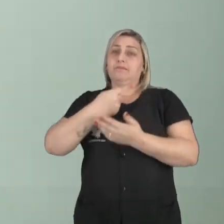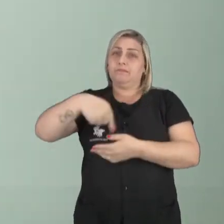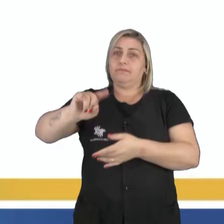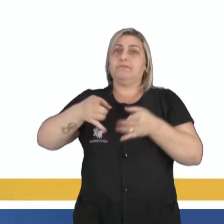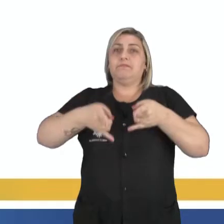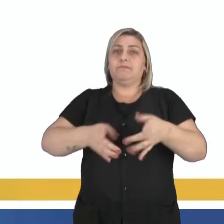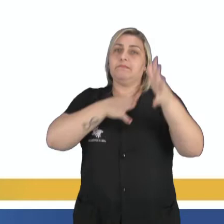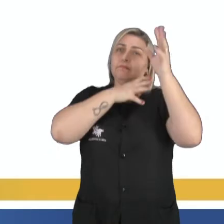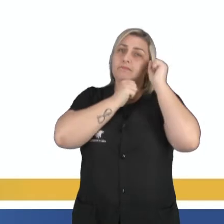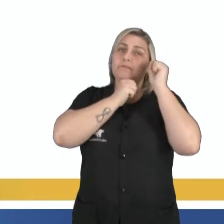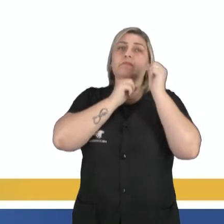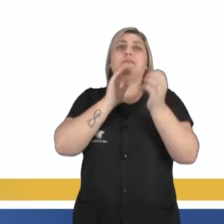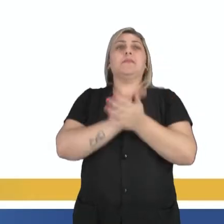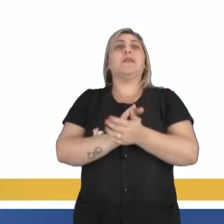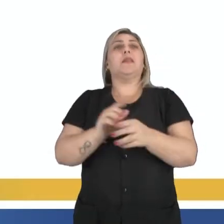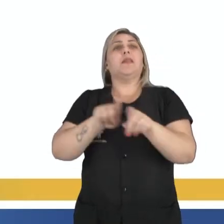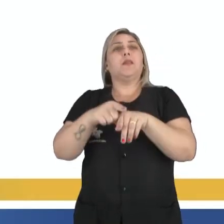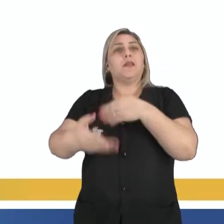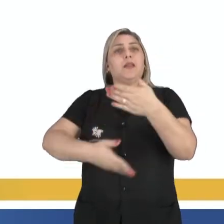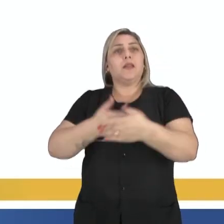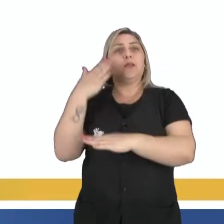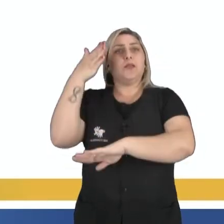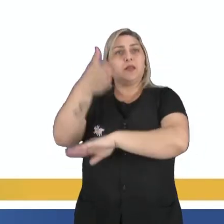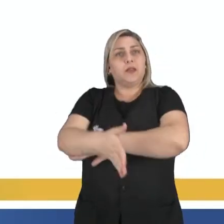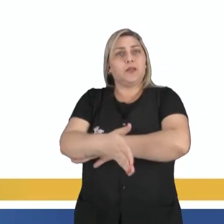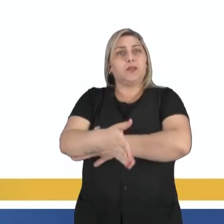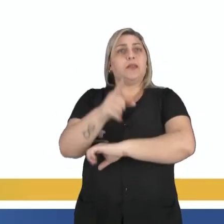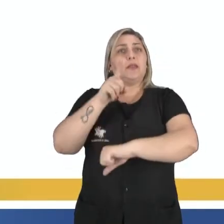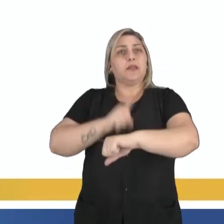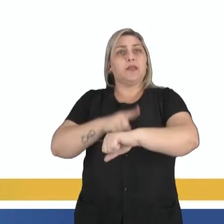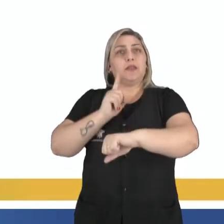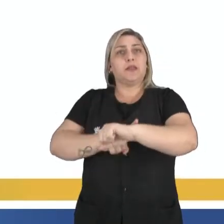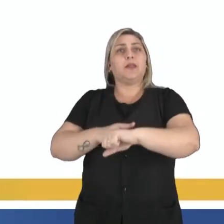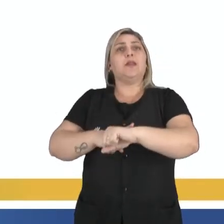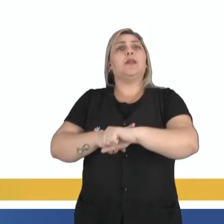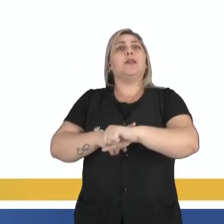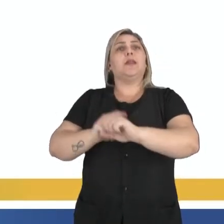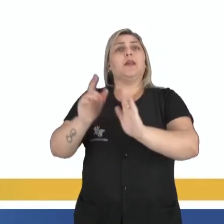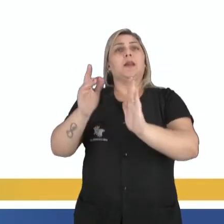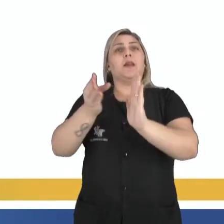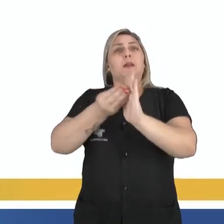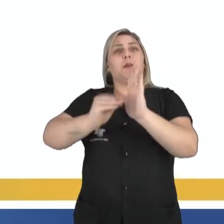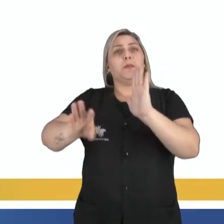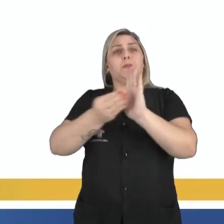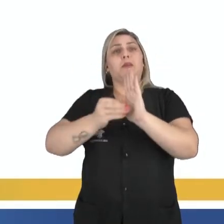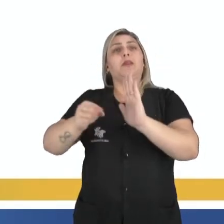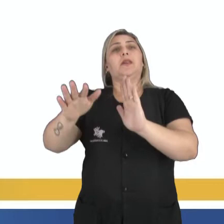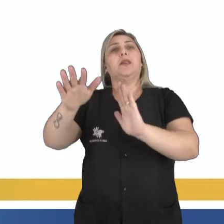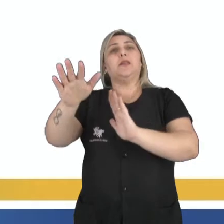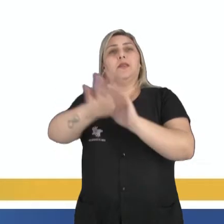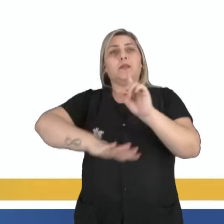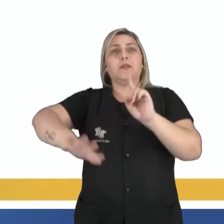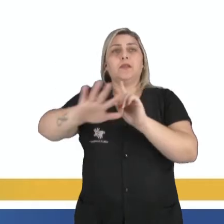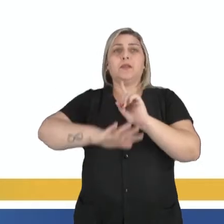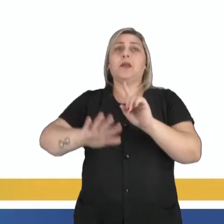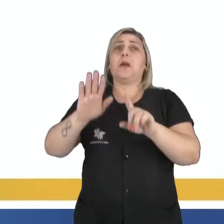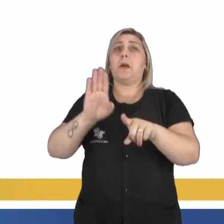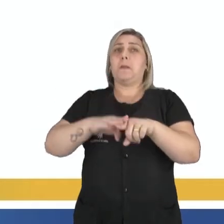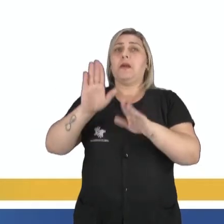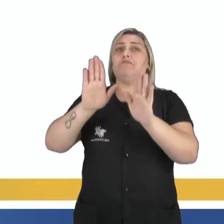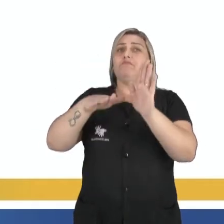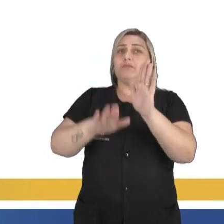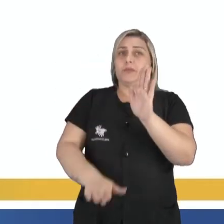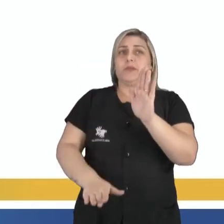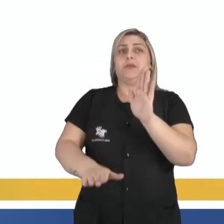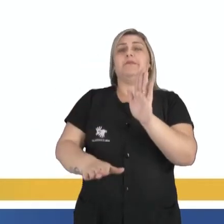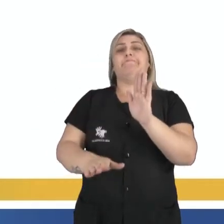dormir. A agência afirma que há uma relação direta entre o tempo gasto em mídias sociais e níveis cada vez mais